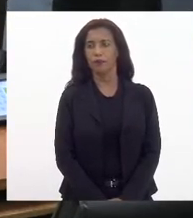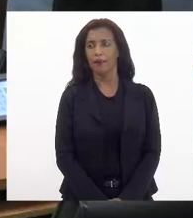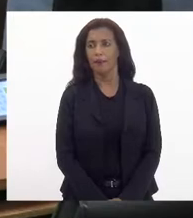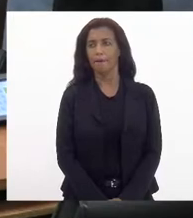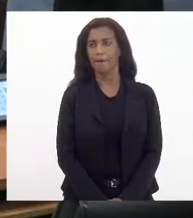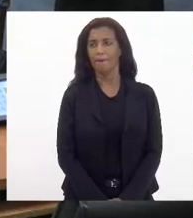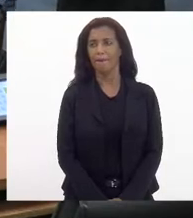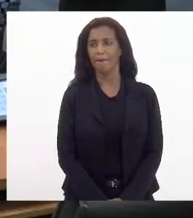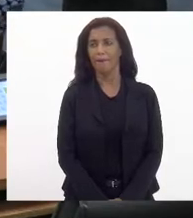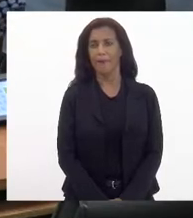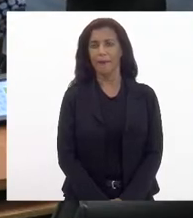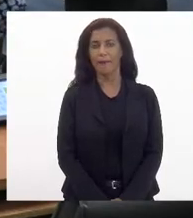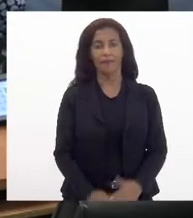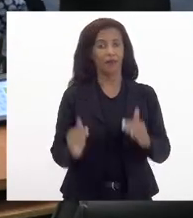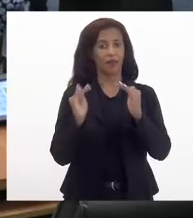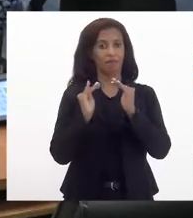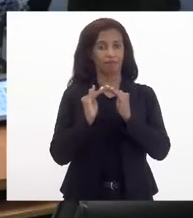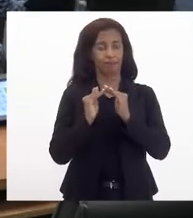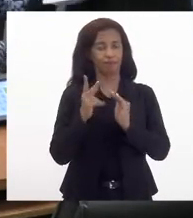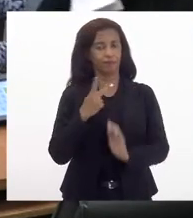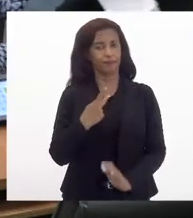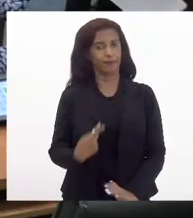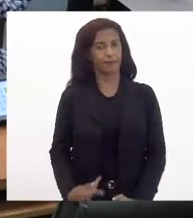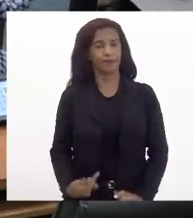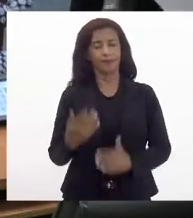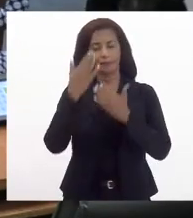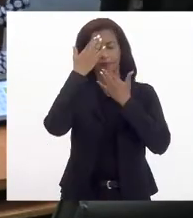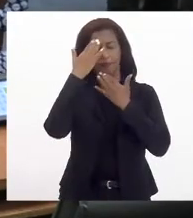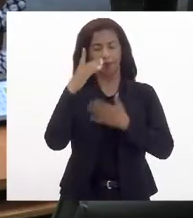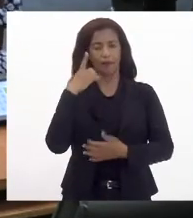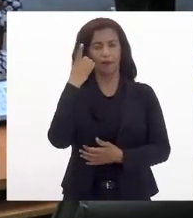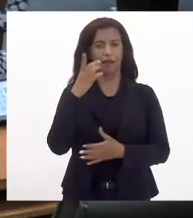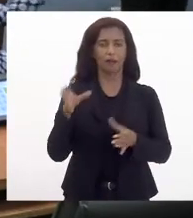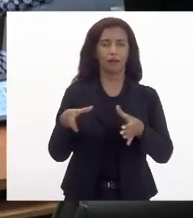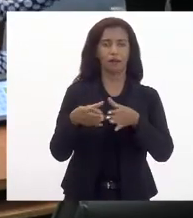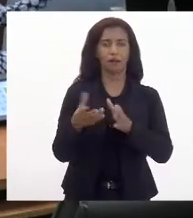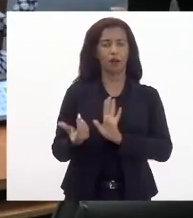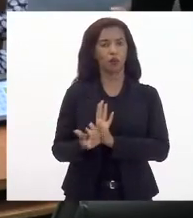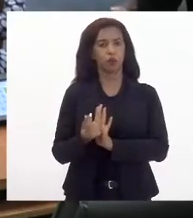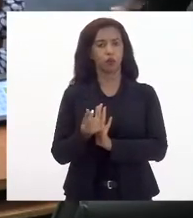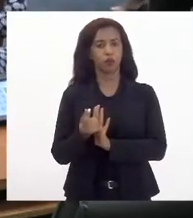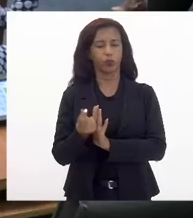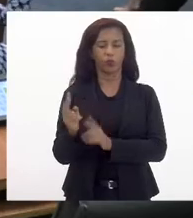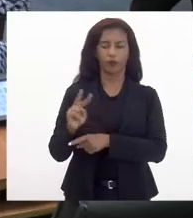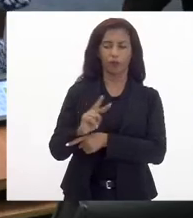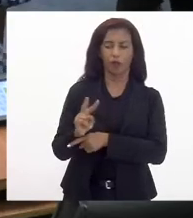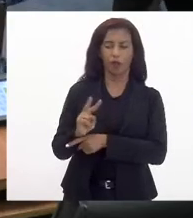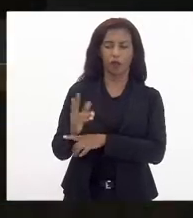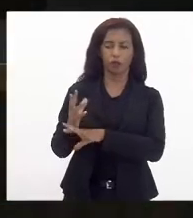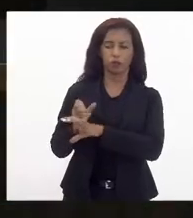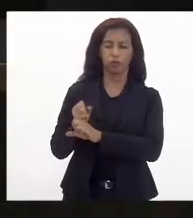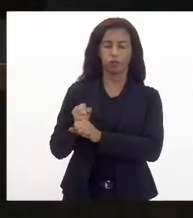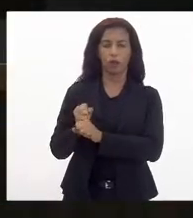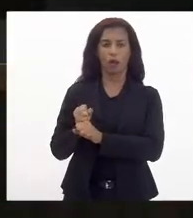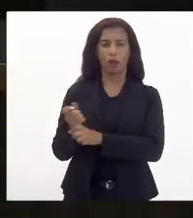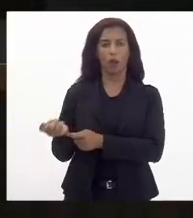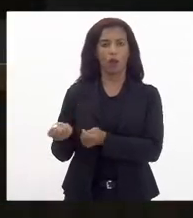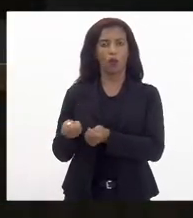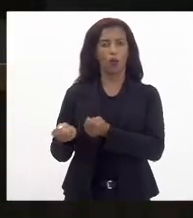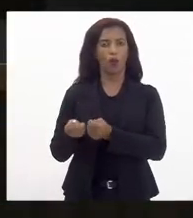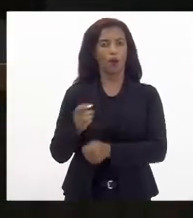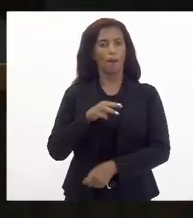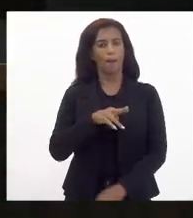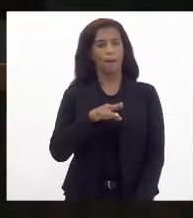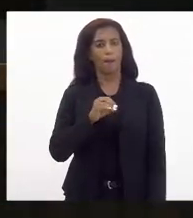um abraço uma coisa dessa Obrigado Deputado pela comissão de orçamento Finanças fiscalização financeira e controle Deputado